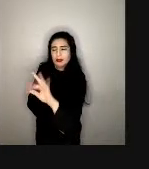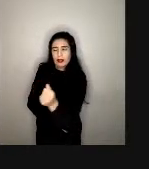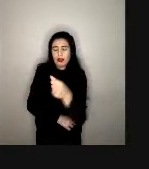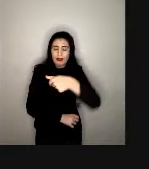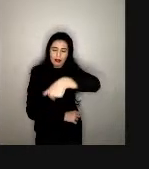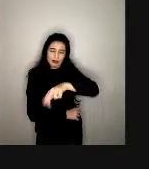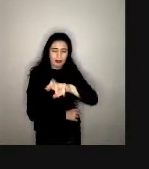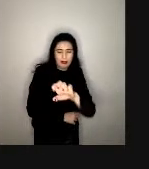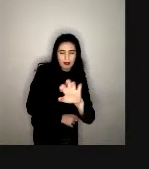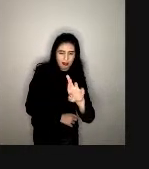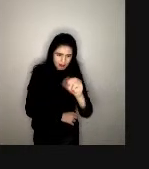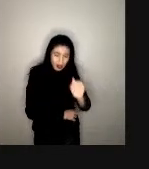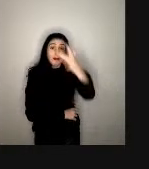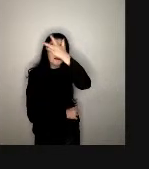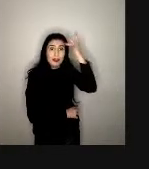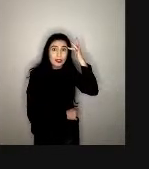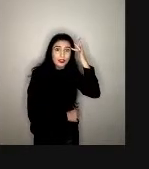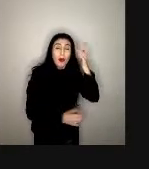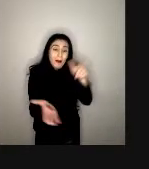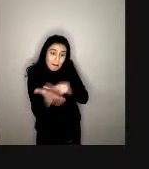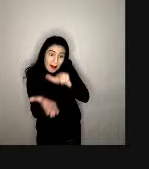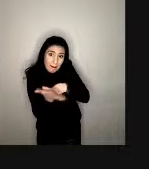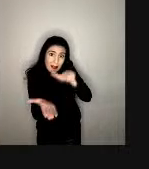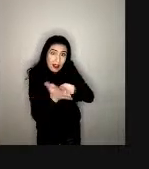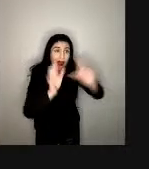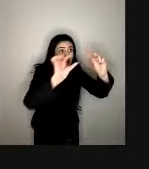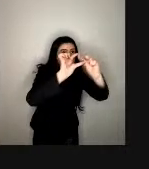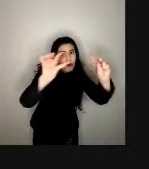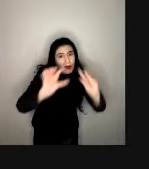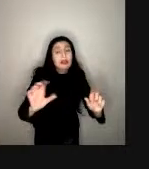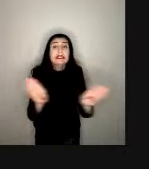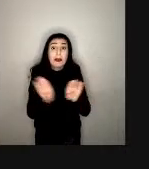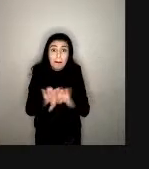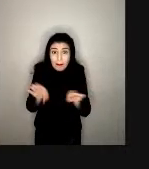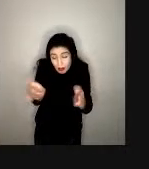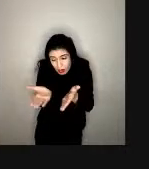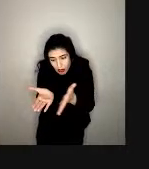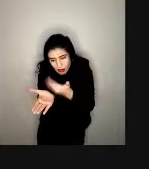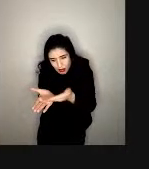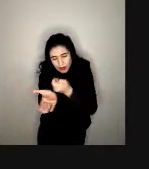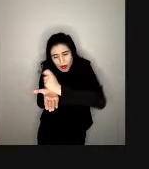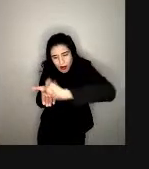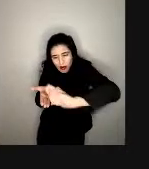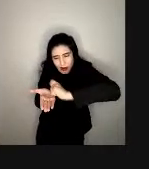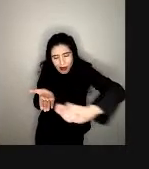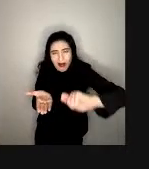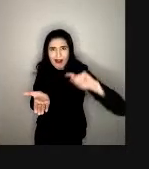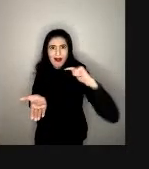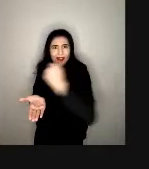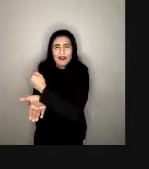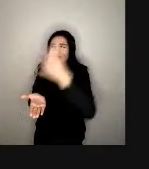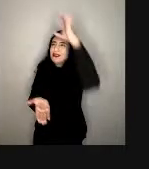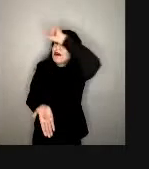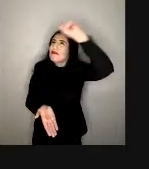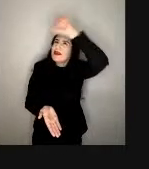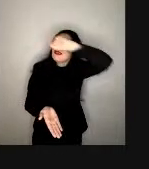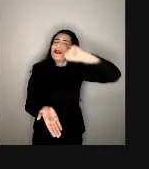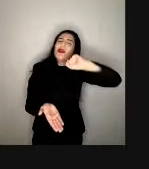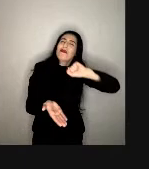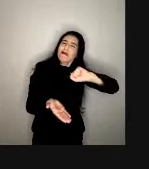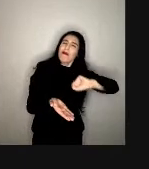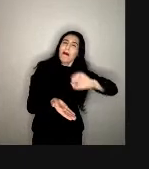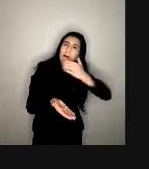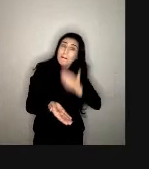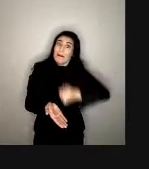deixavam bilhetes, e assim, nos livros de assinatura, que a gente aprendeu também na jornada,